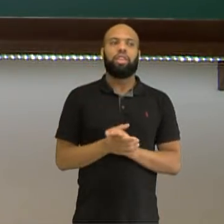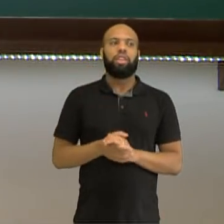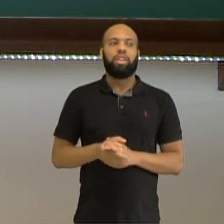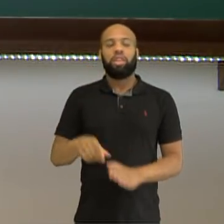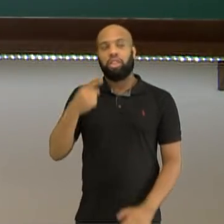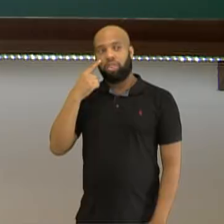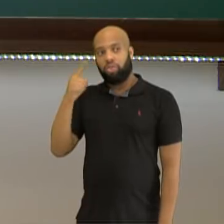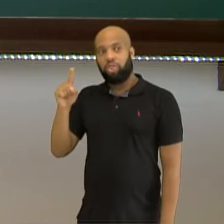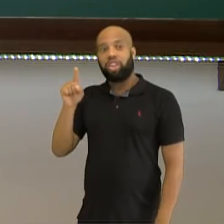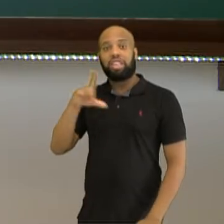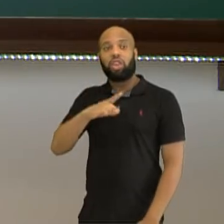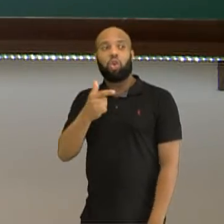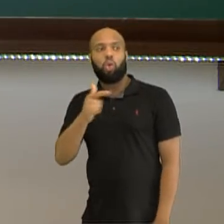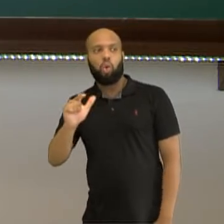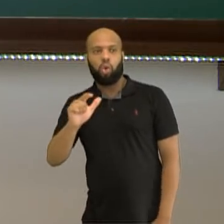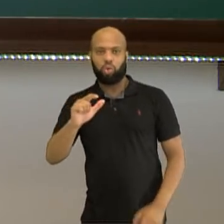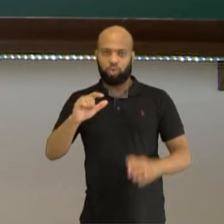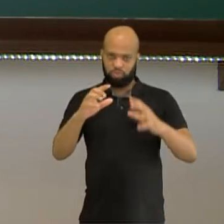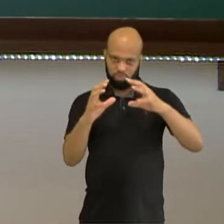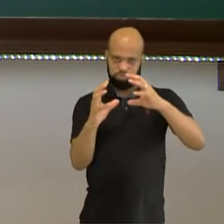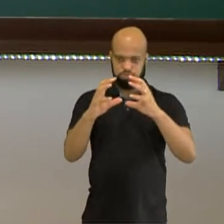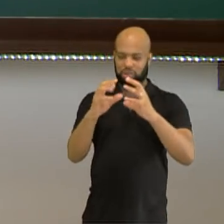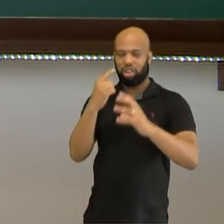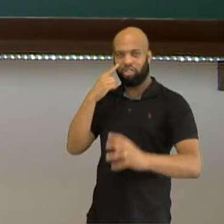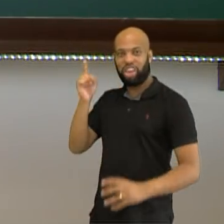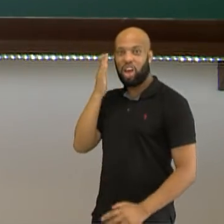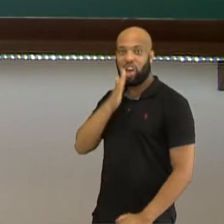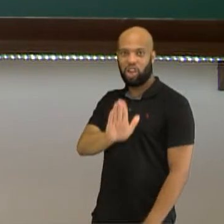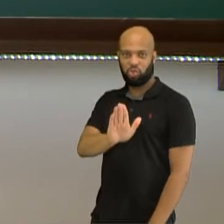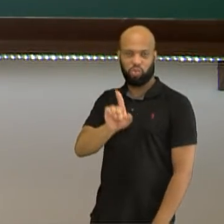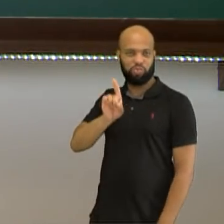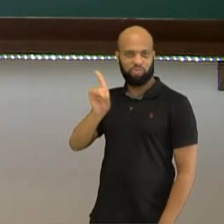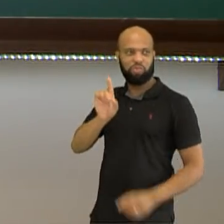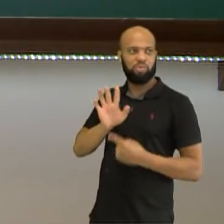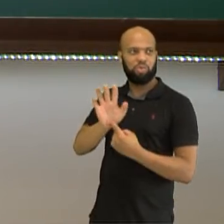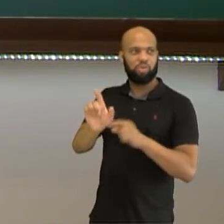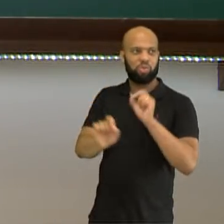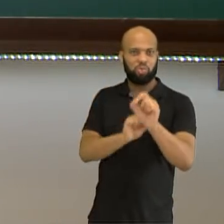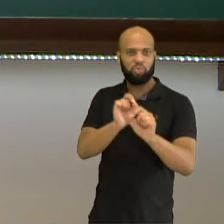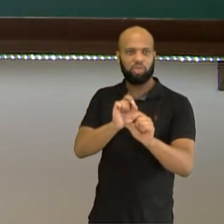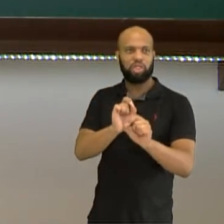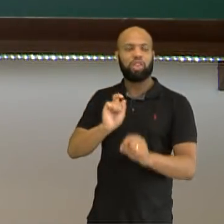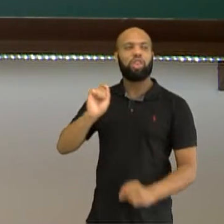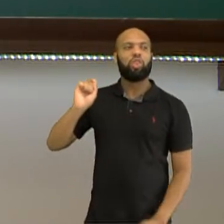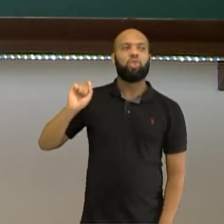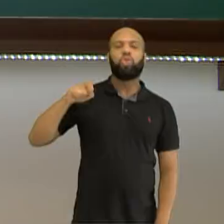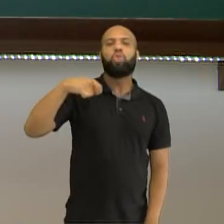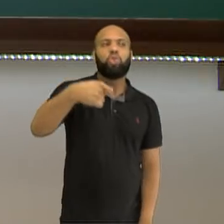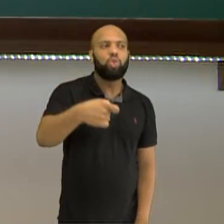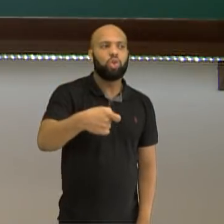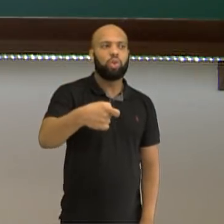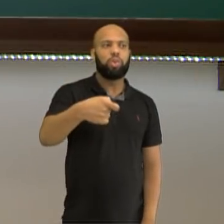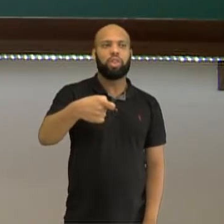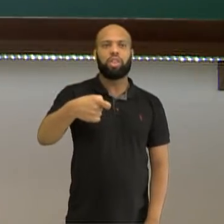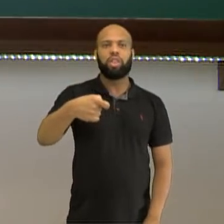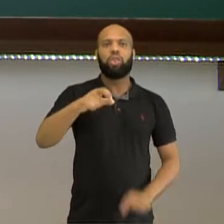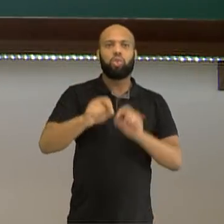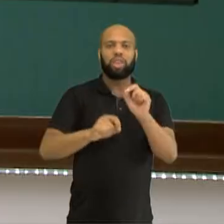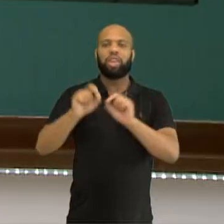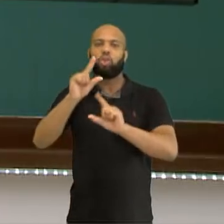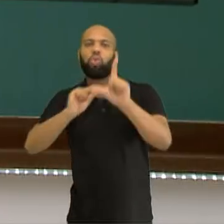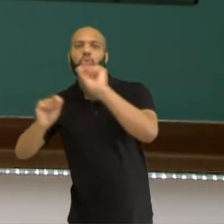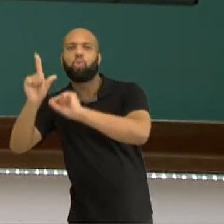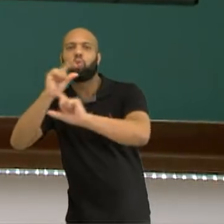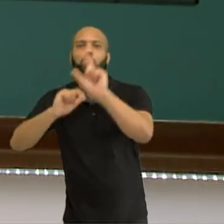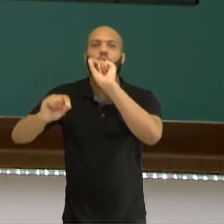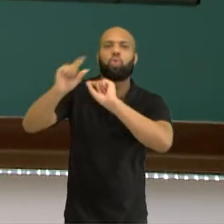trago para vocês um outro globo. Esse globo eu mostro para vocês questões relacionadas às